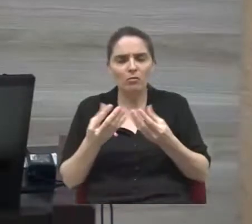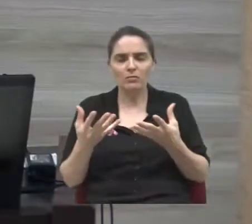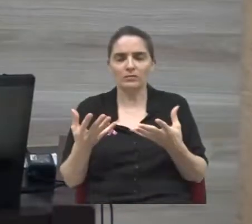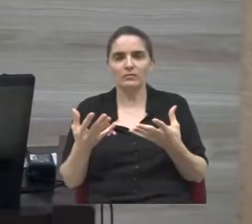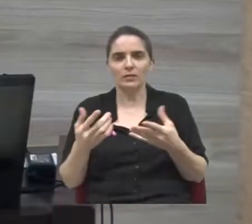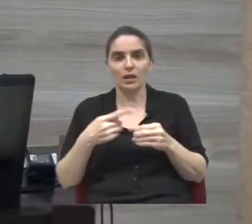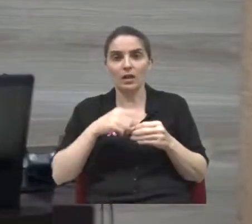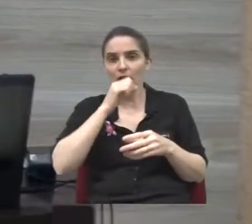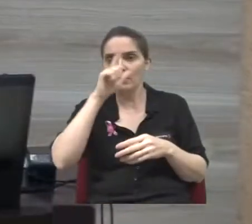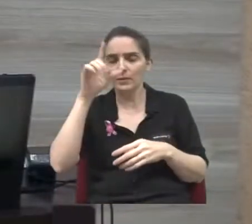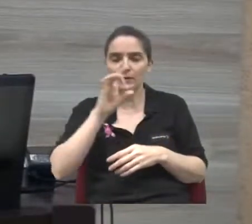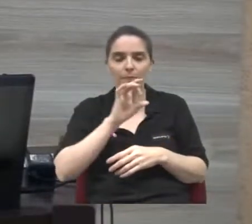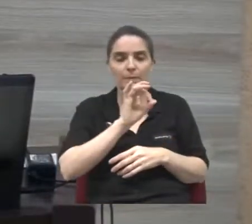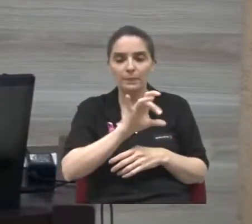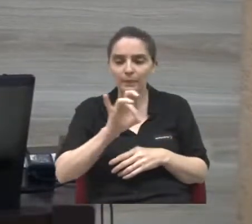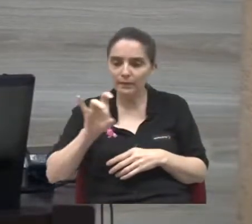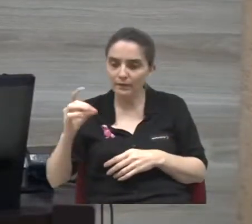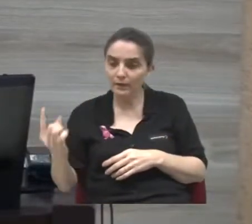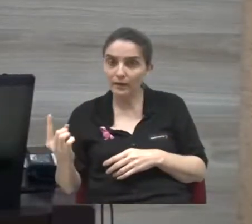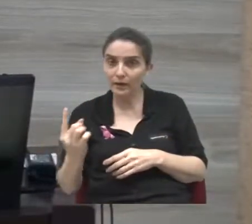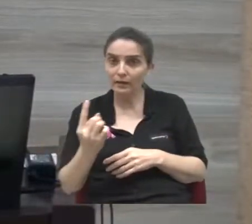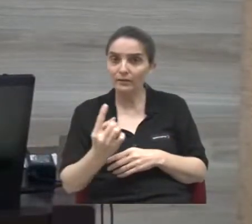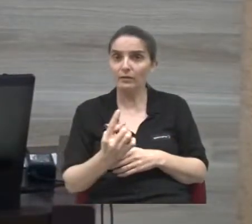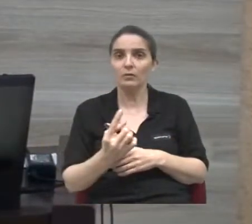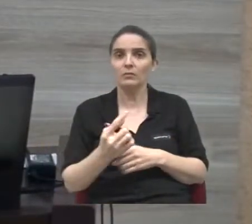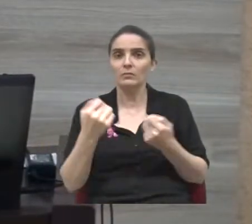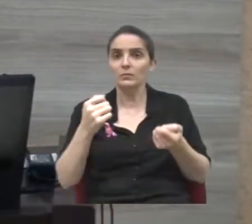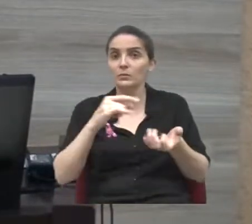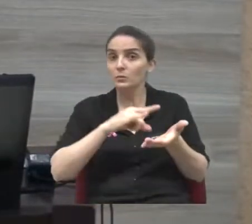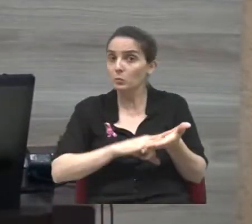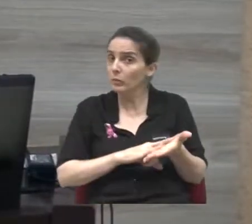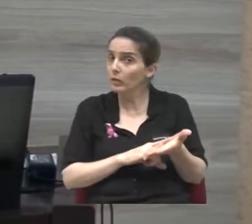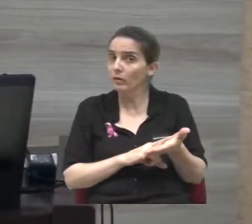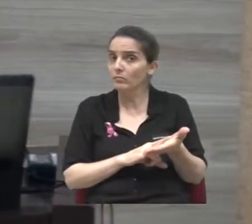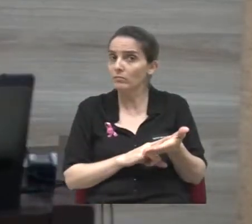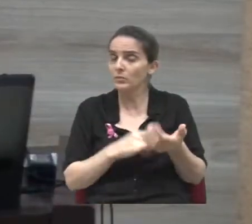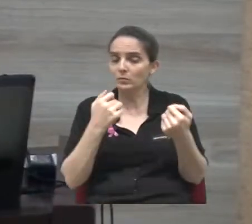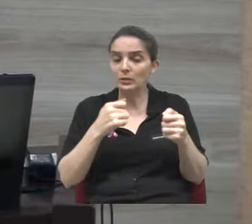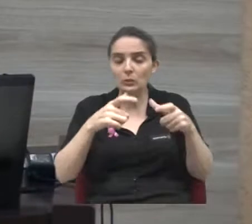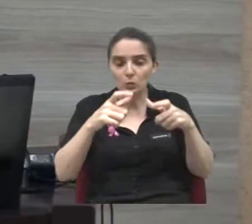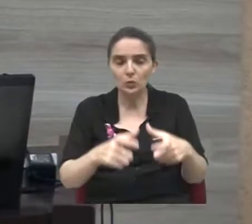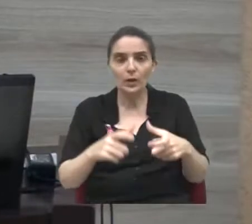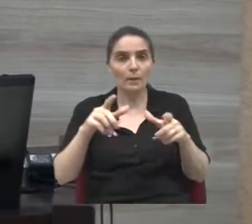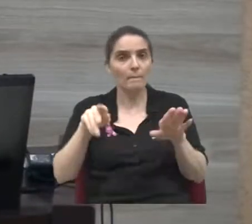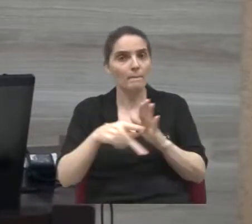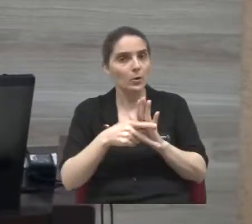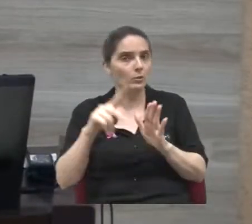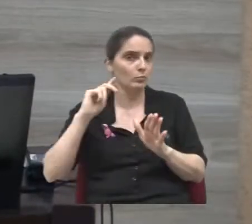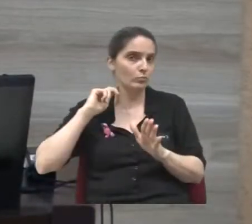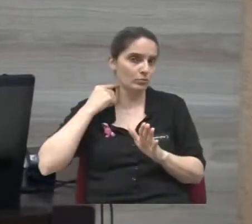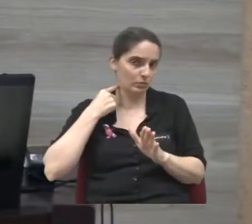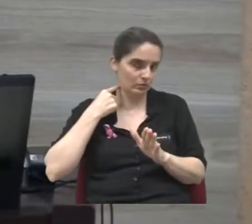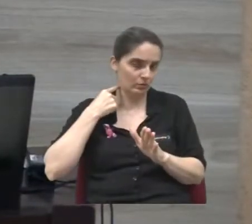do condomínio desses 330 tem que ter um setor de coleta de lixo. Essa é